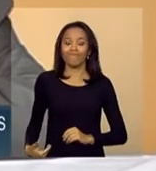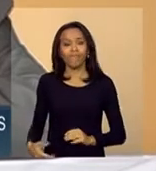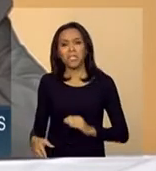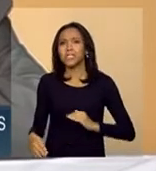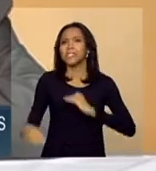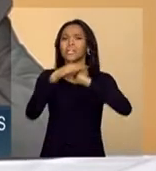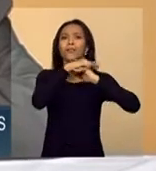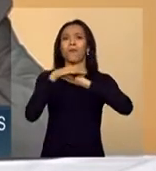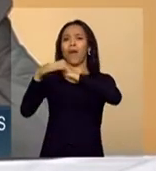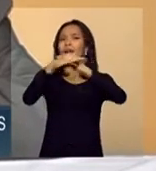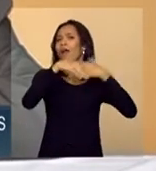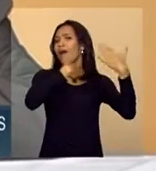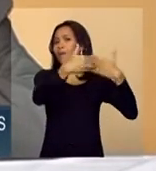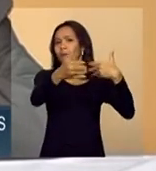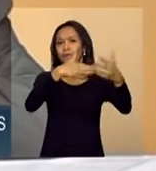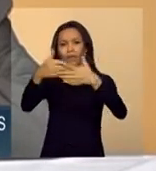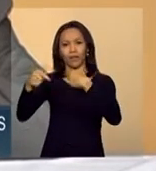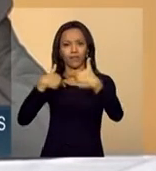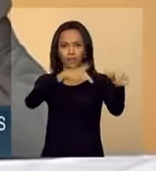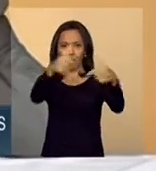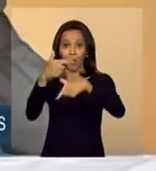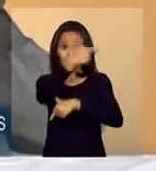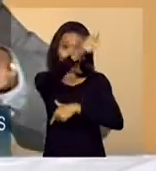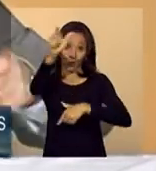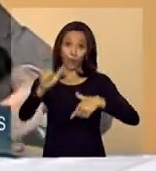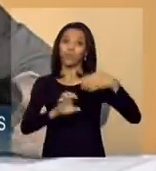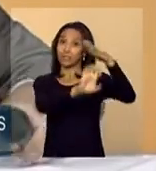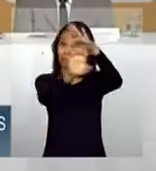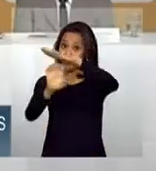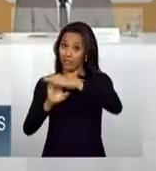qualquer outra operadora internacional de telecomunicações.